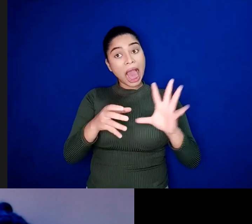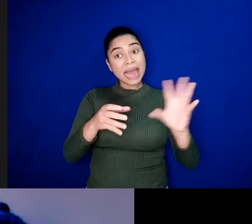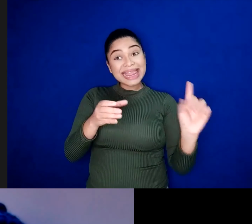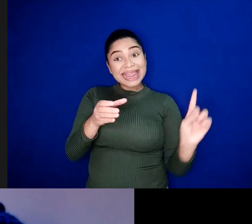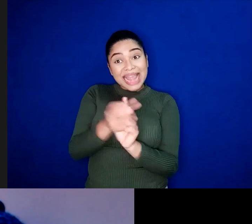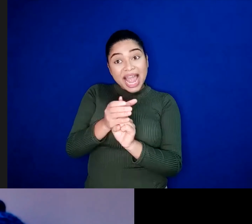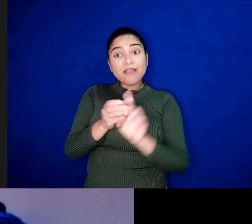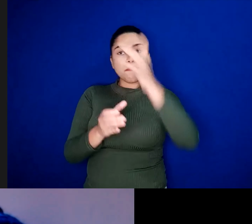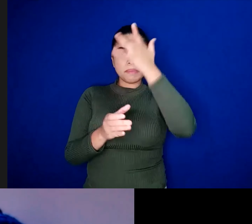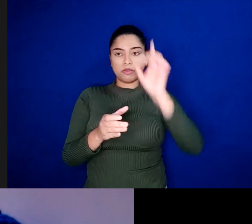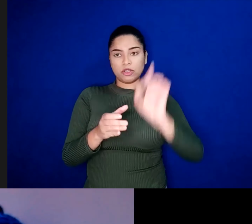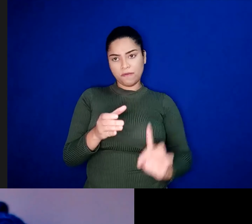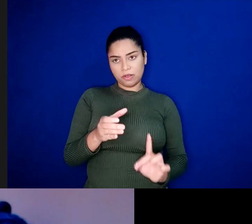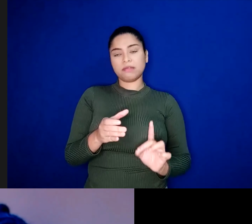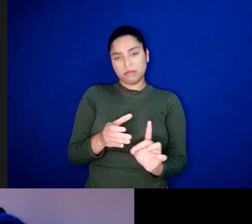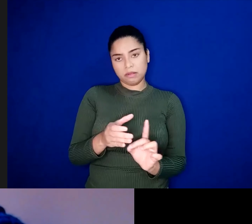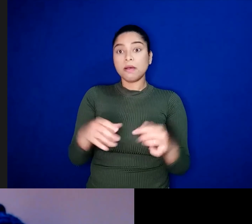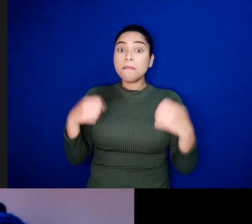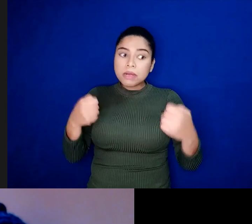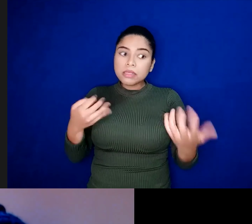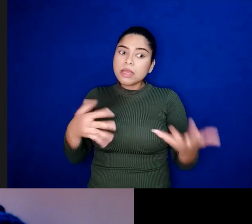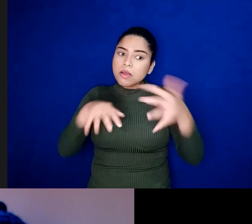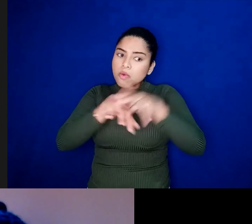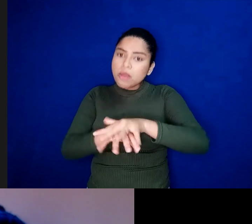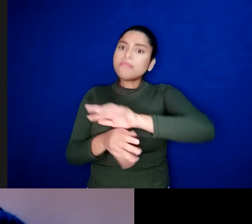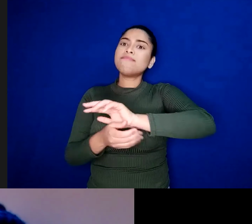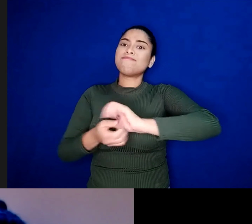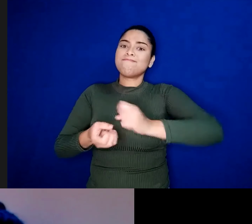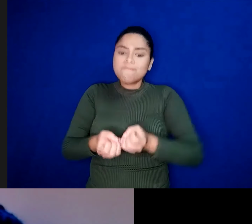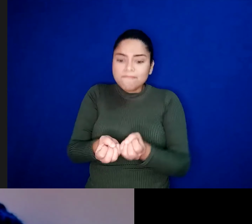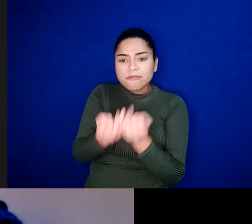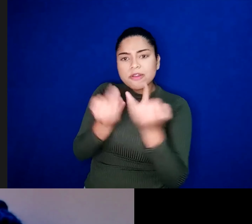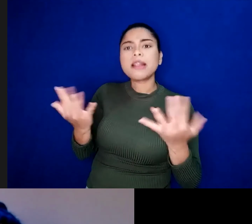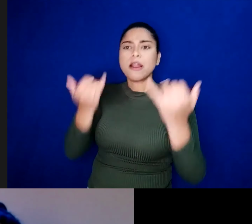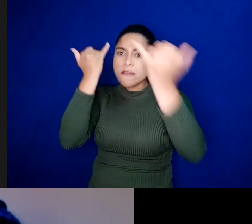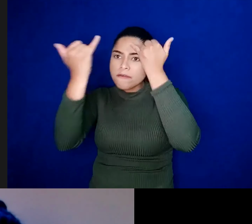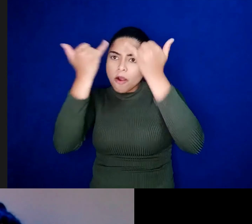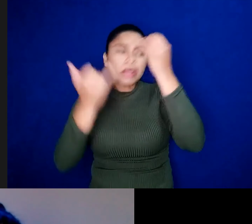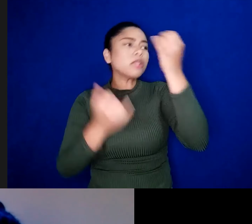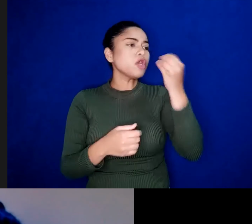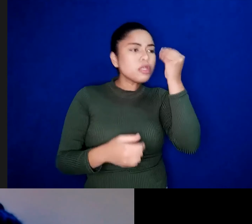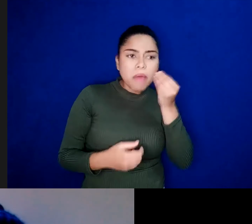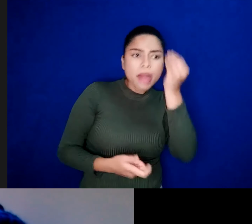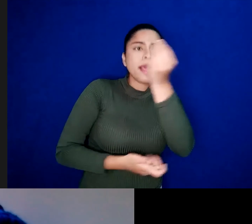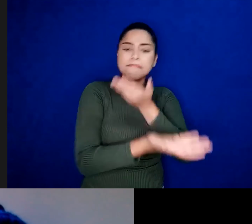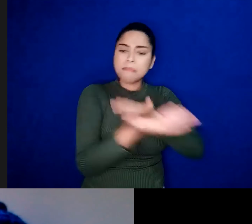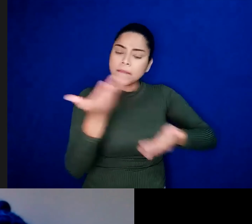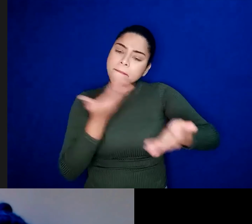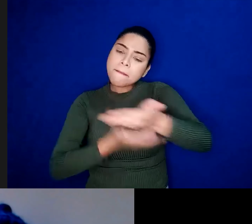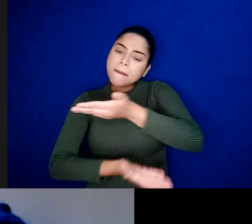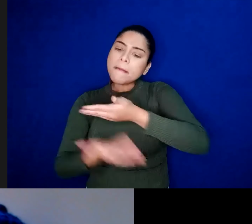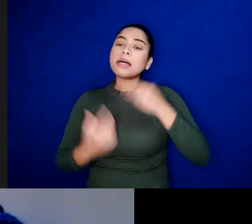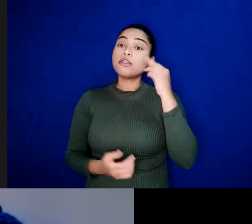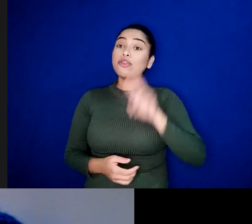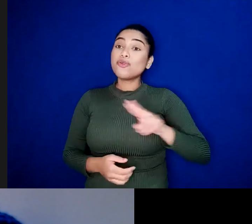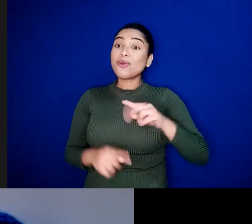pessoas promovam essa inclusão pluralidade de informações e experiências de uso que isso vai